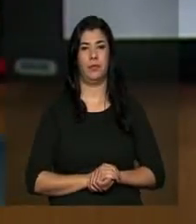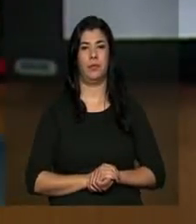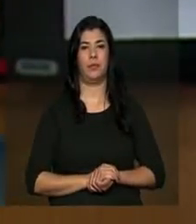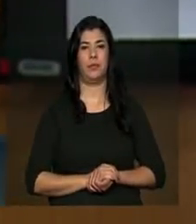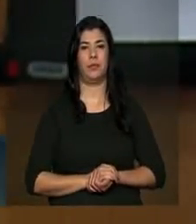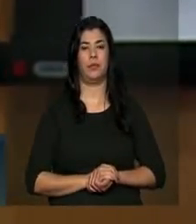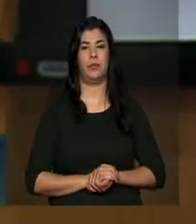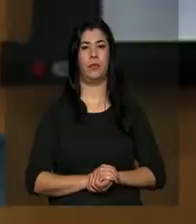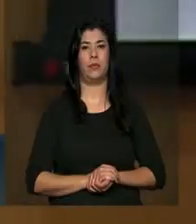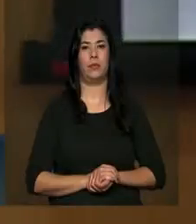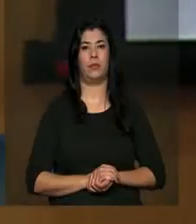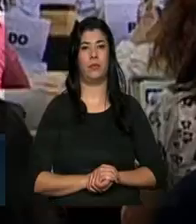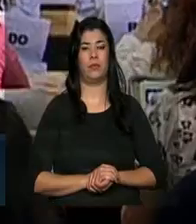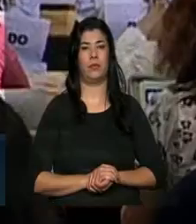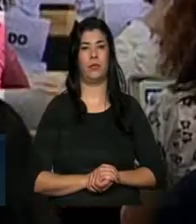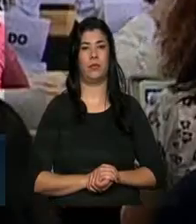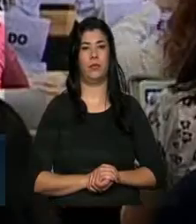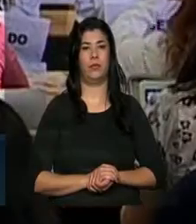Bom,